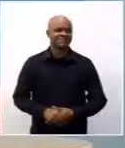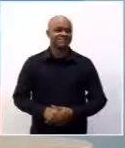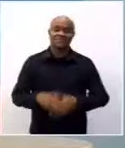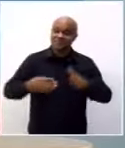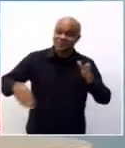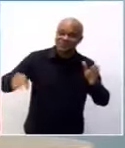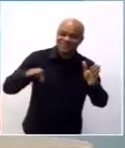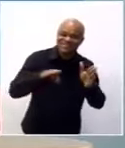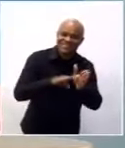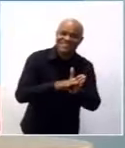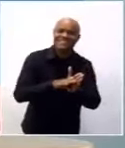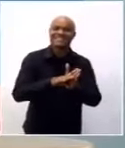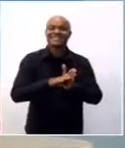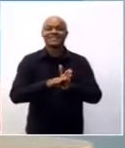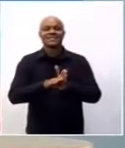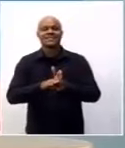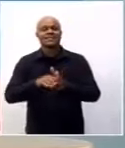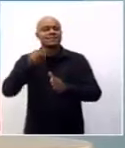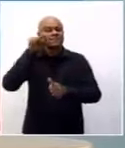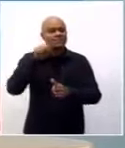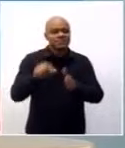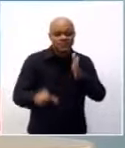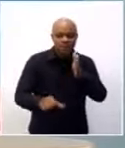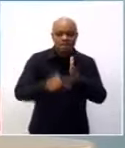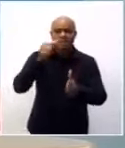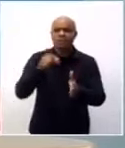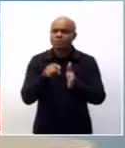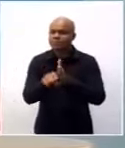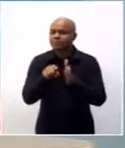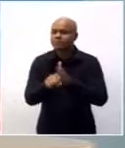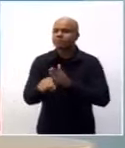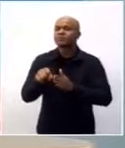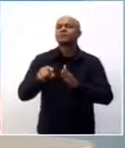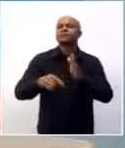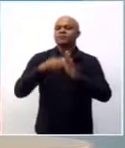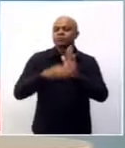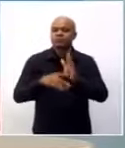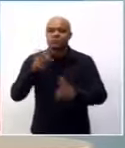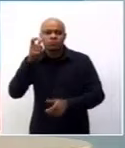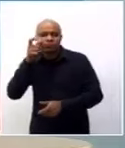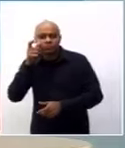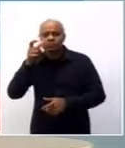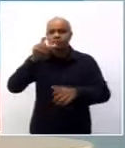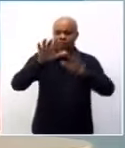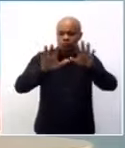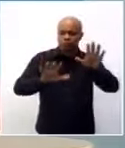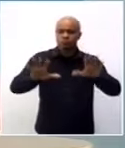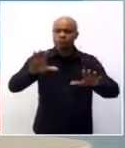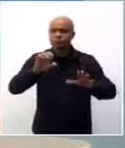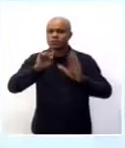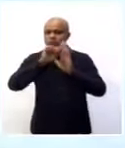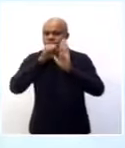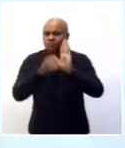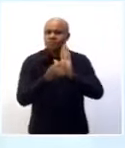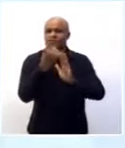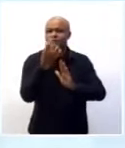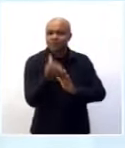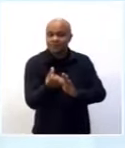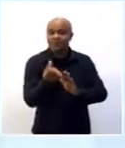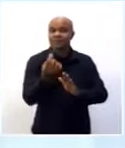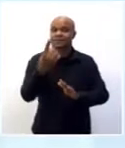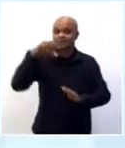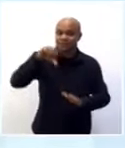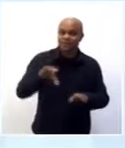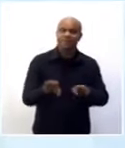Estamos de volta. Então, lá na nossa primeira questão, né, com base na observação dos mapas do século XVI e XIX, então,